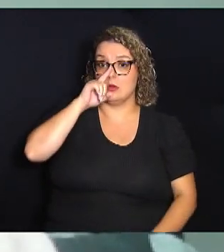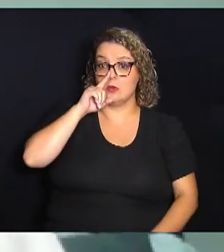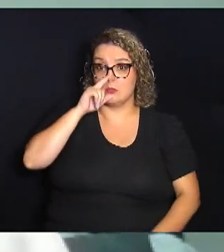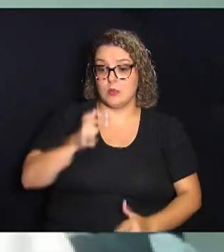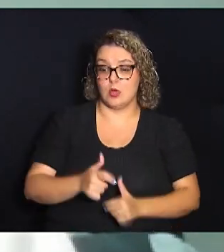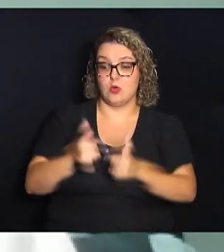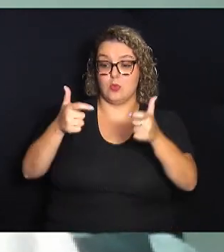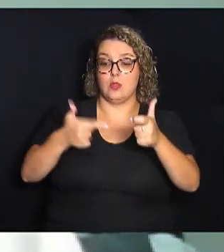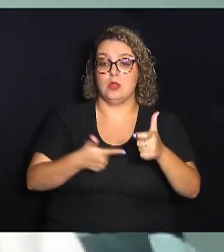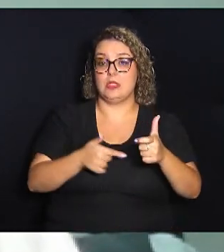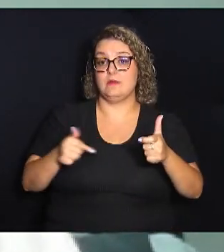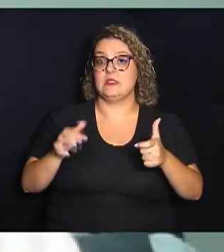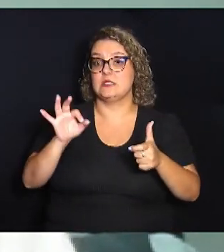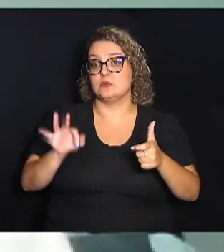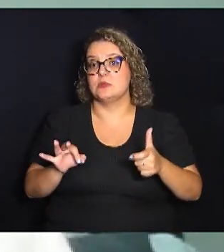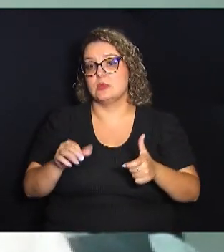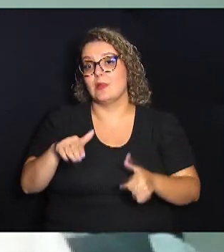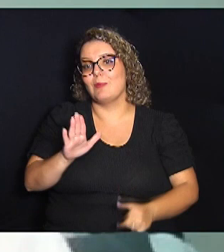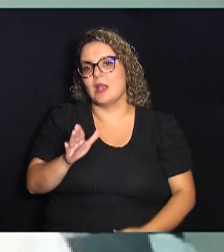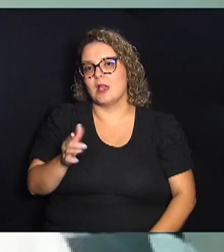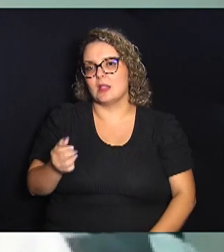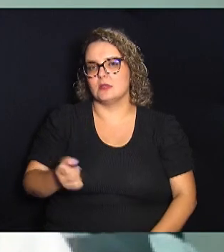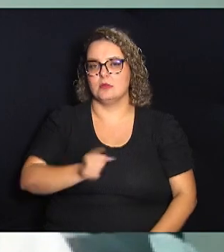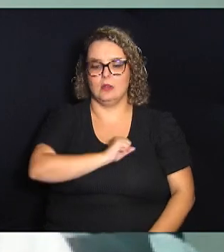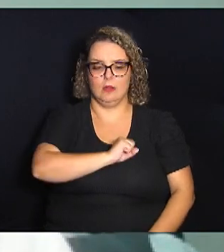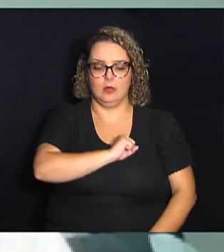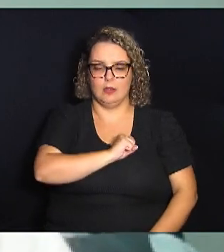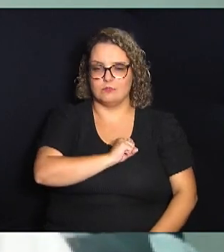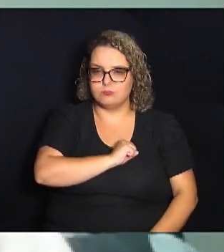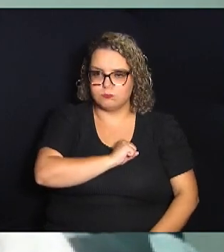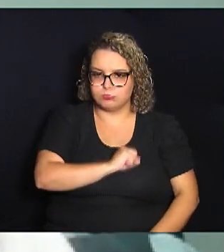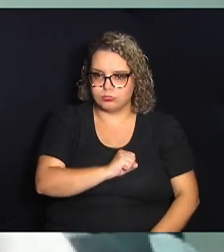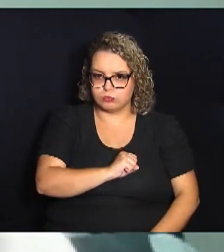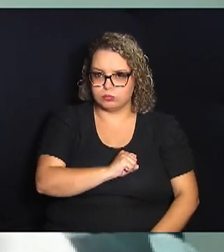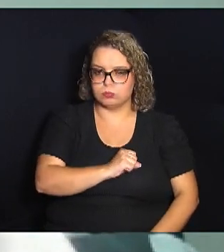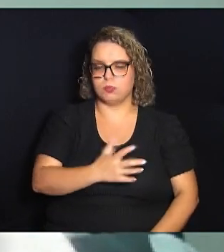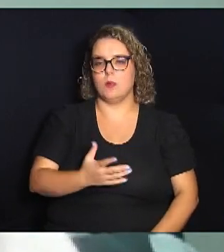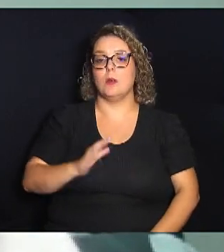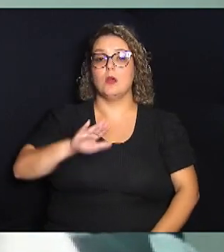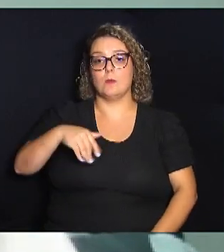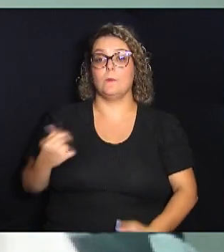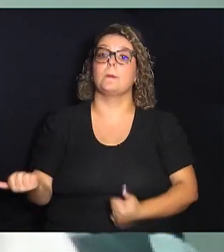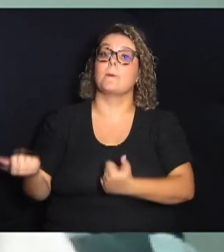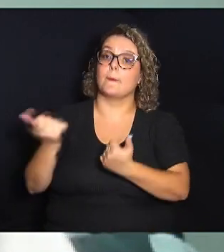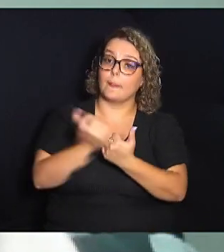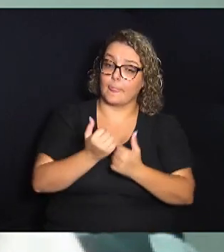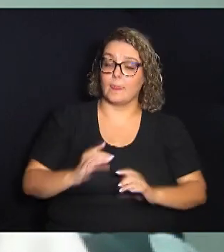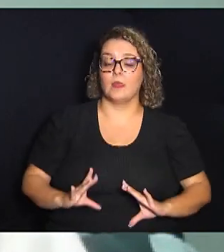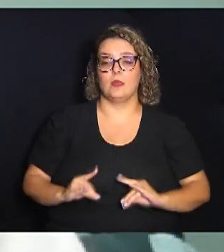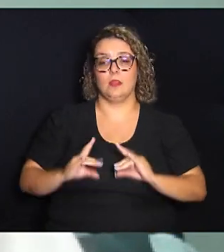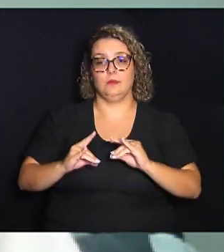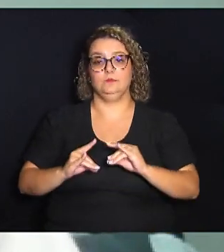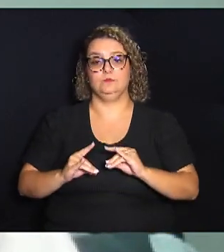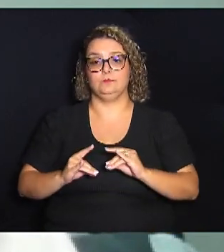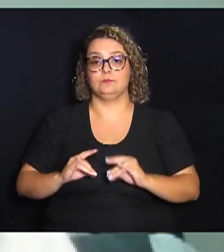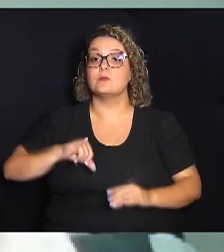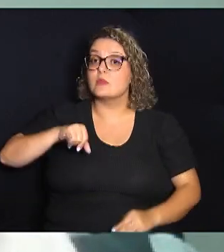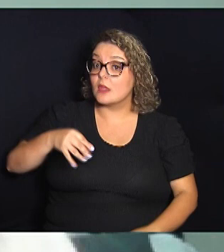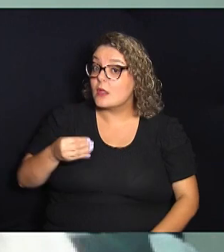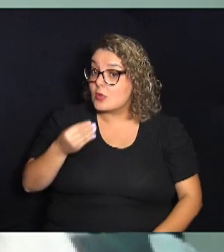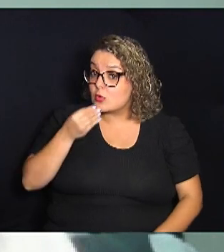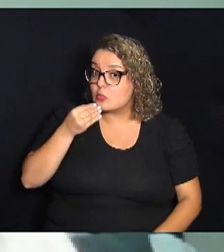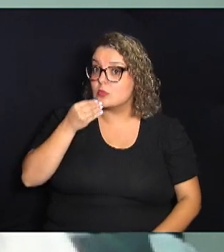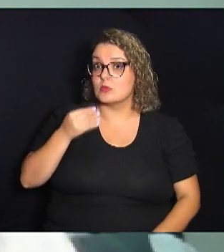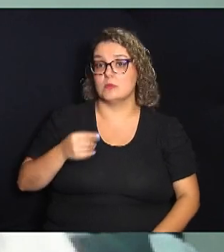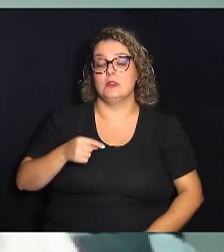27% a mais de infarto. Então, quando você faz uma reposição hormonal, exatamente aproveitando essa